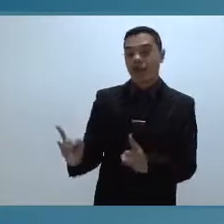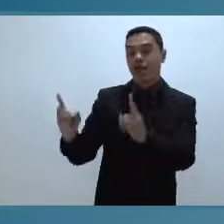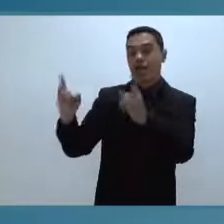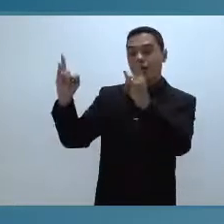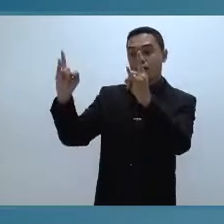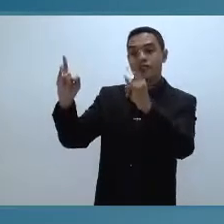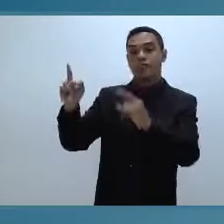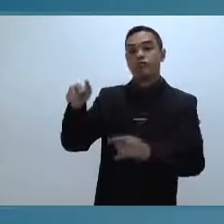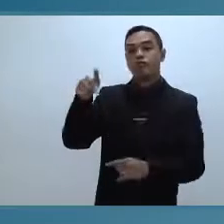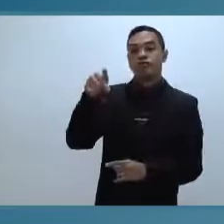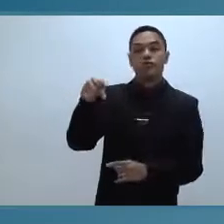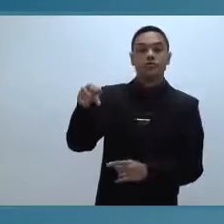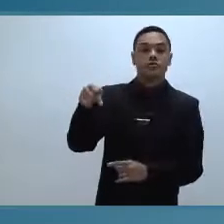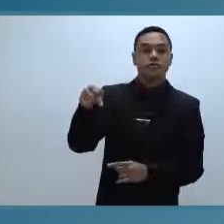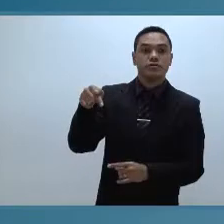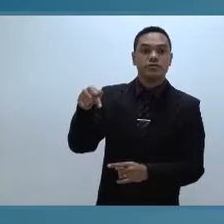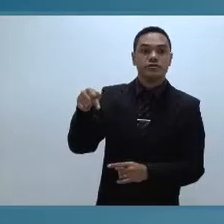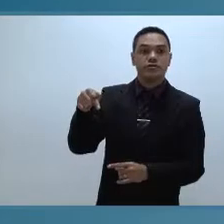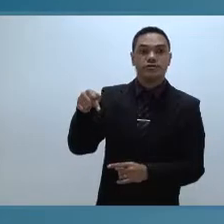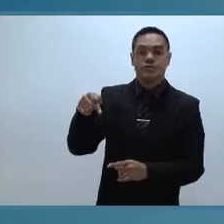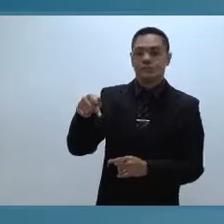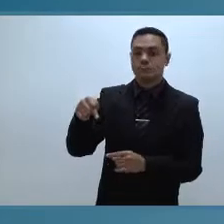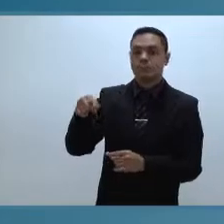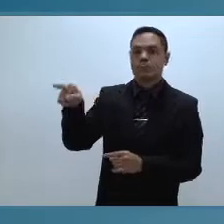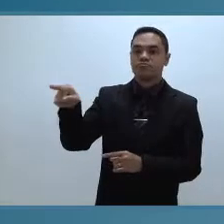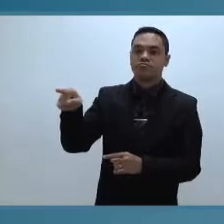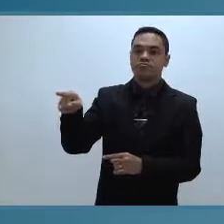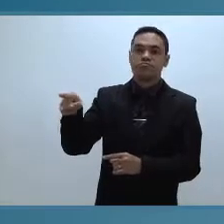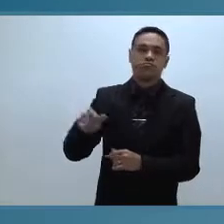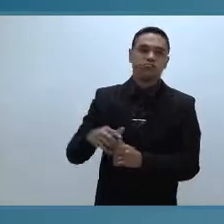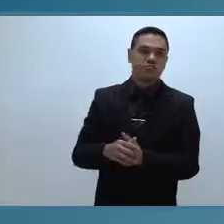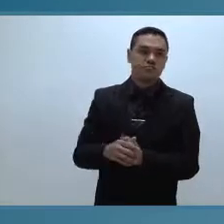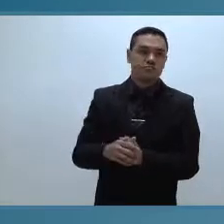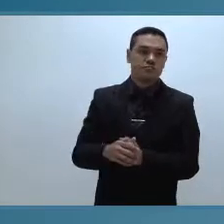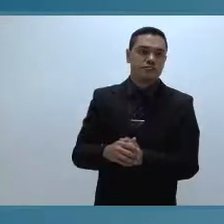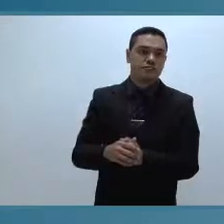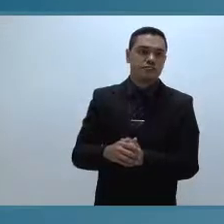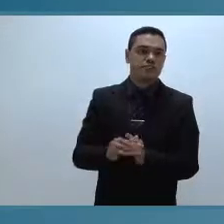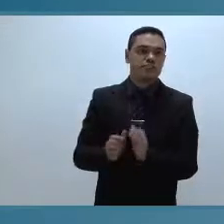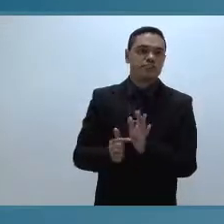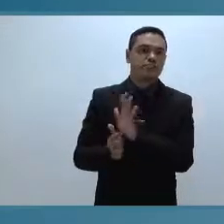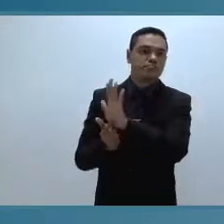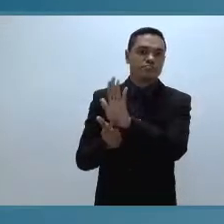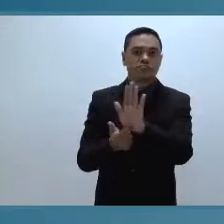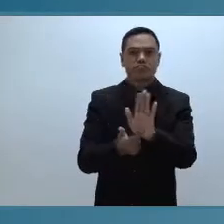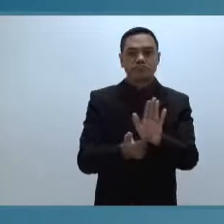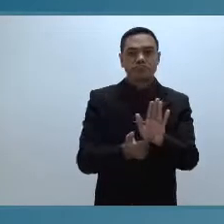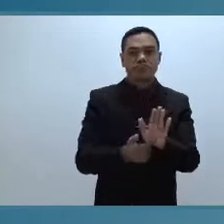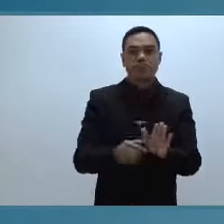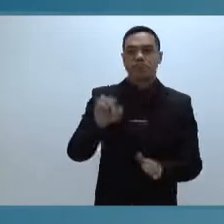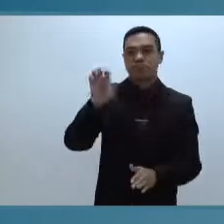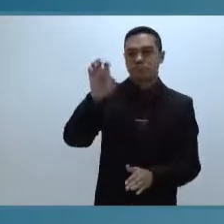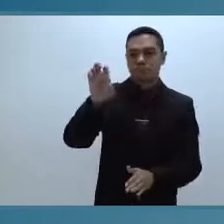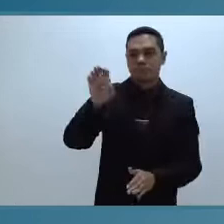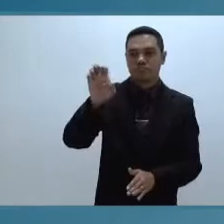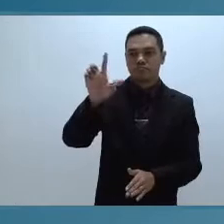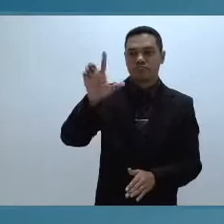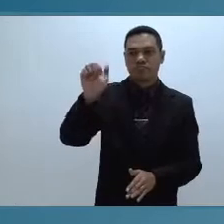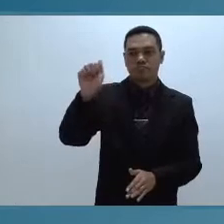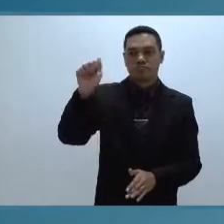das câmaras cívicas reunidas. Facilitadora, Gerlan Andrade Aguiar,